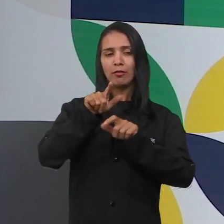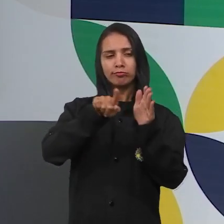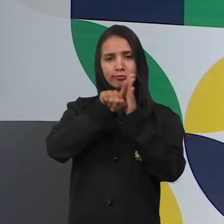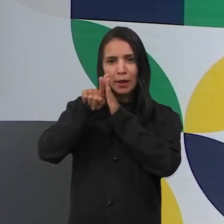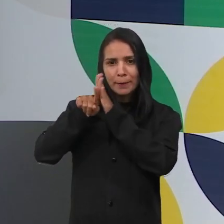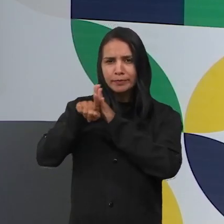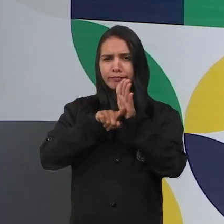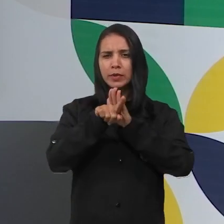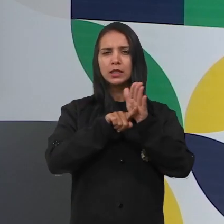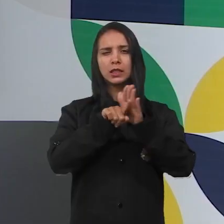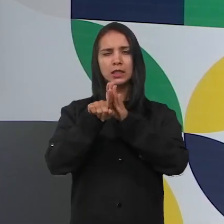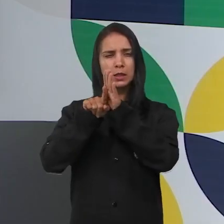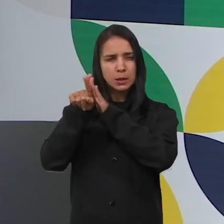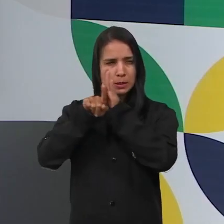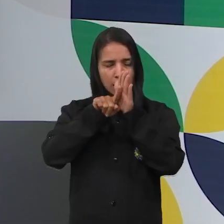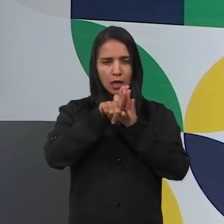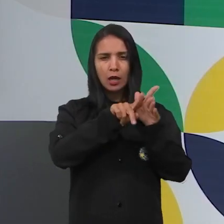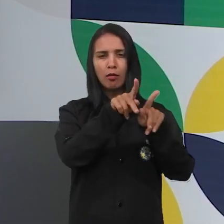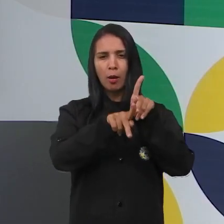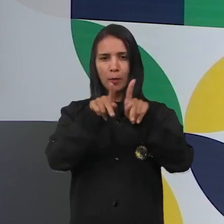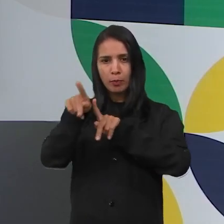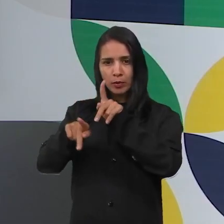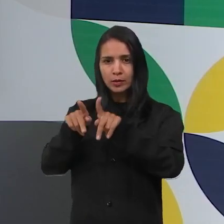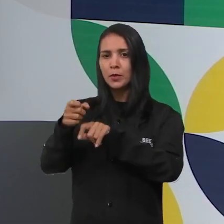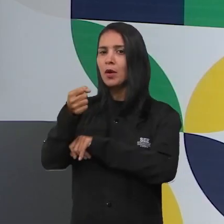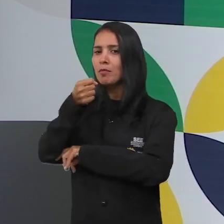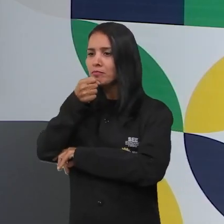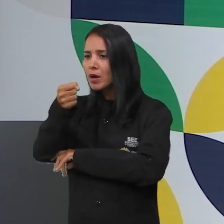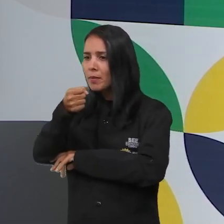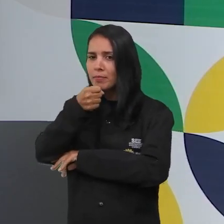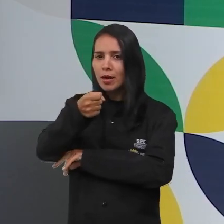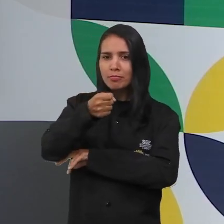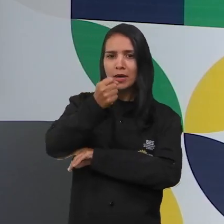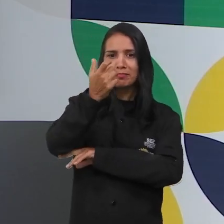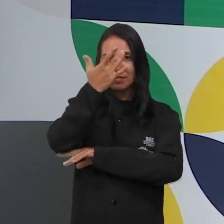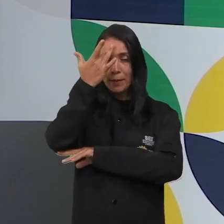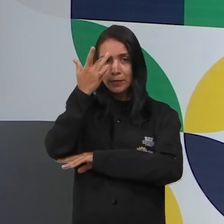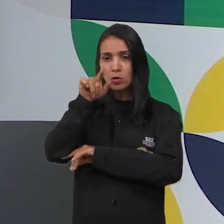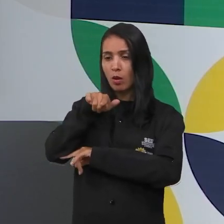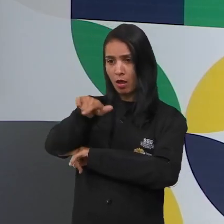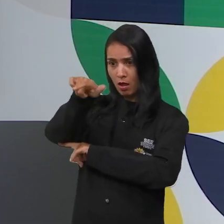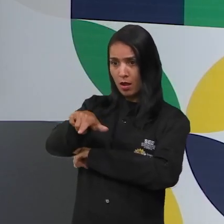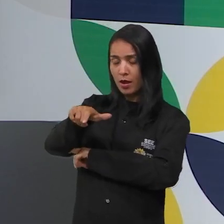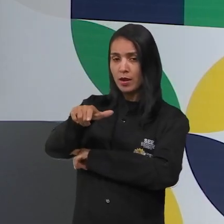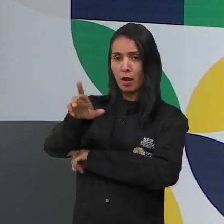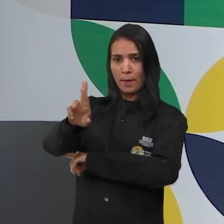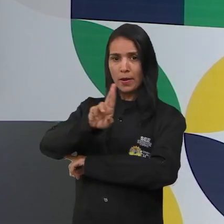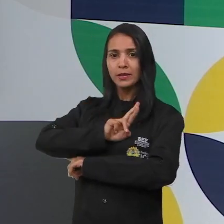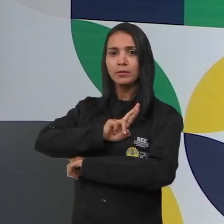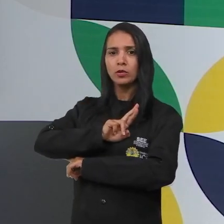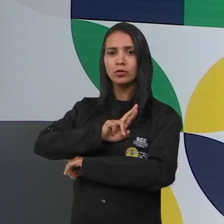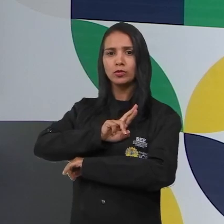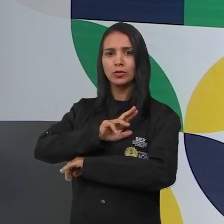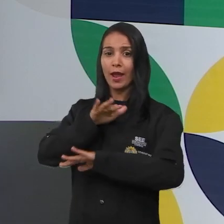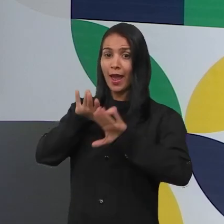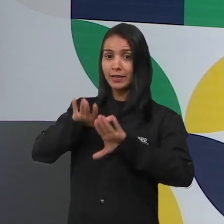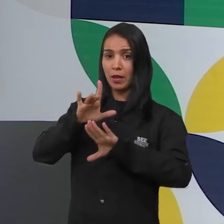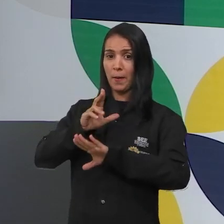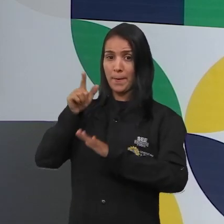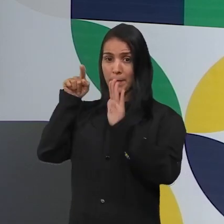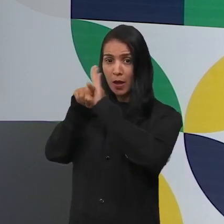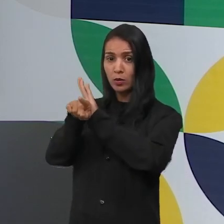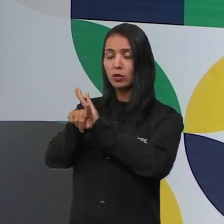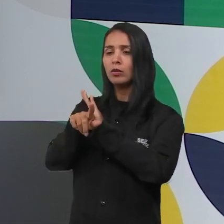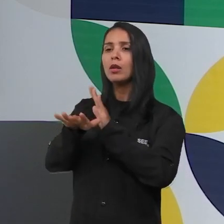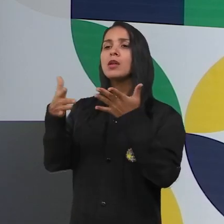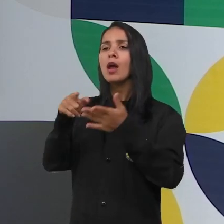população, que ele chega até as pessoas, então, geralmente, o recenseador ele vai perguntar: você se